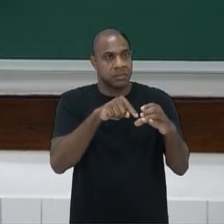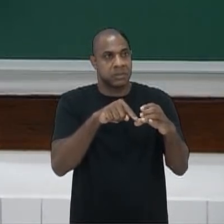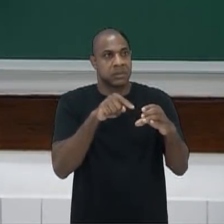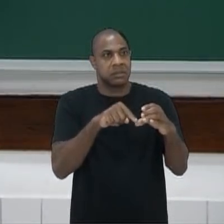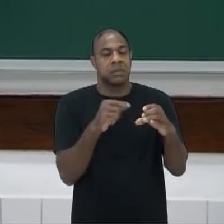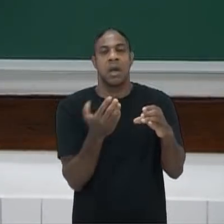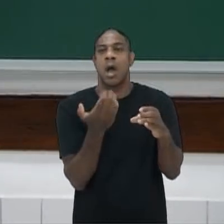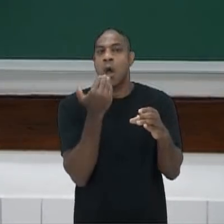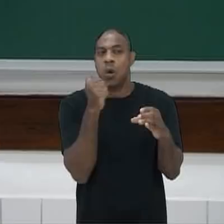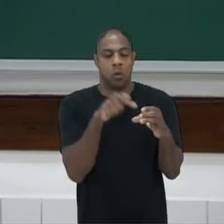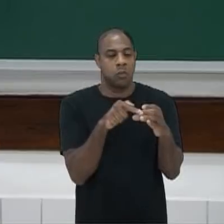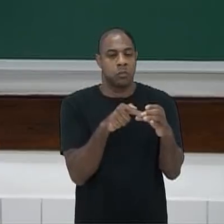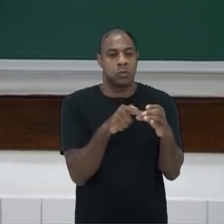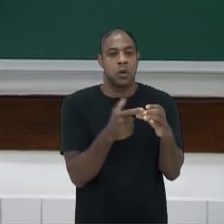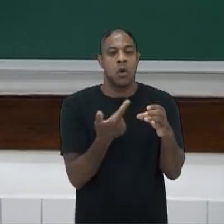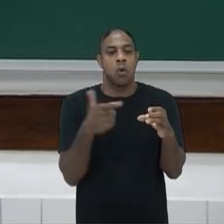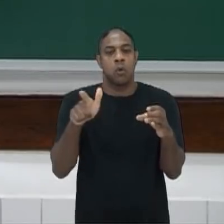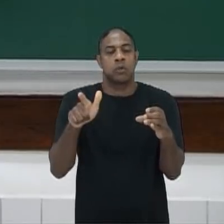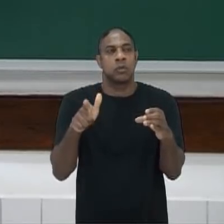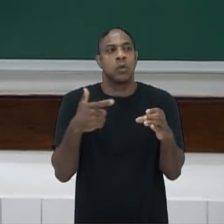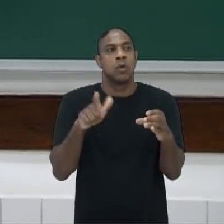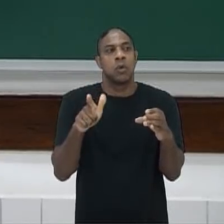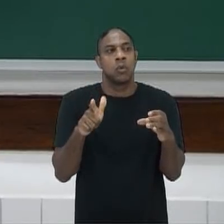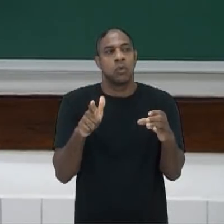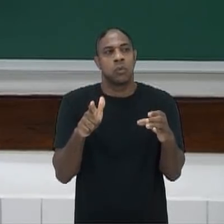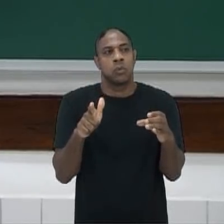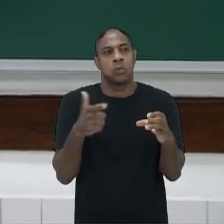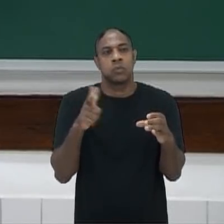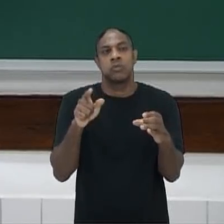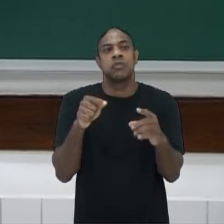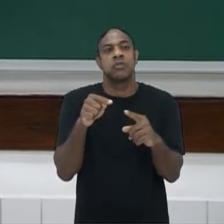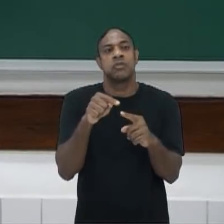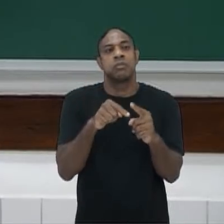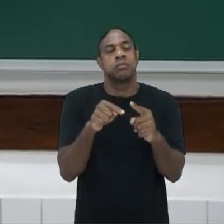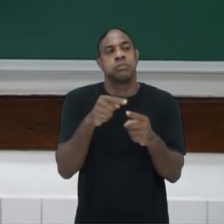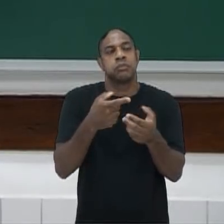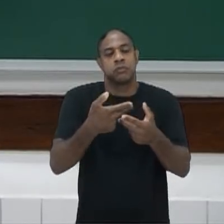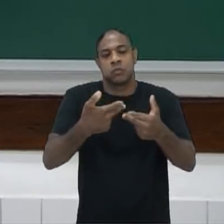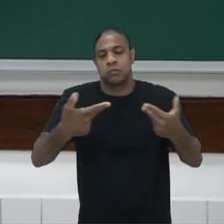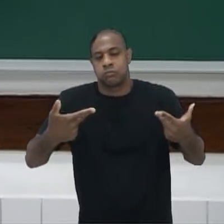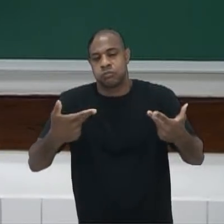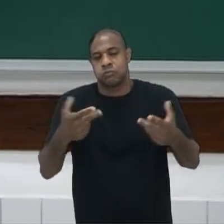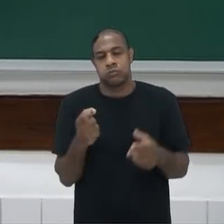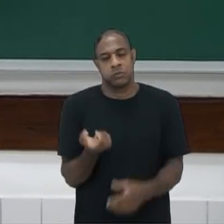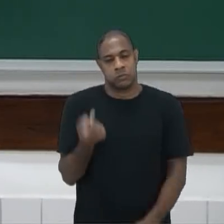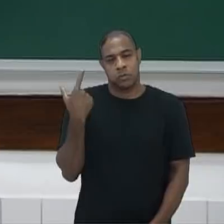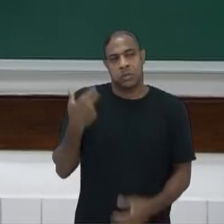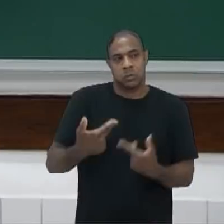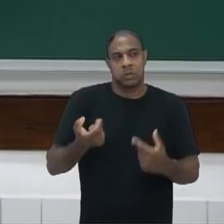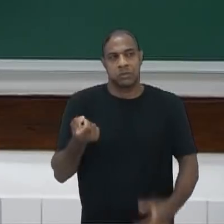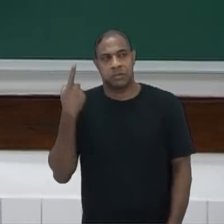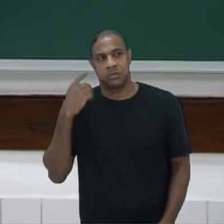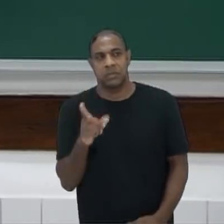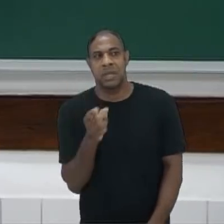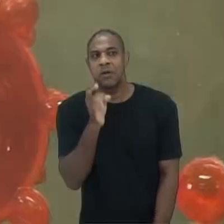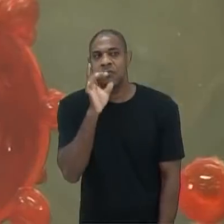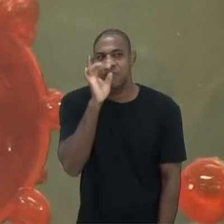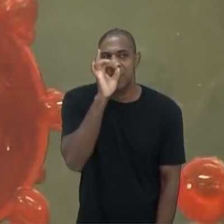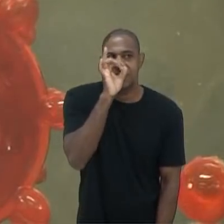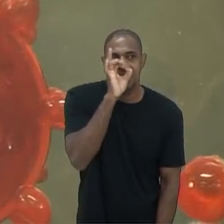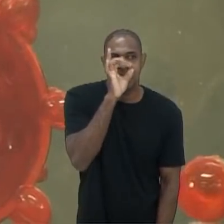digerem corpos estranhos. Então, se a gente reparar no nosso modelinho, olha quantos lisossomos aqui em cima. São os